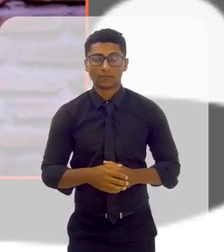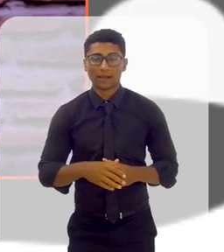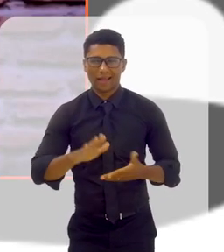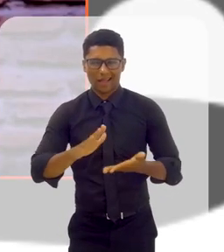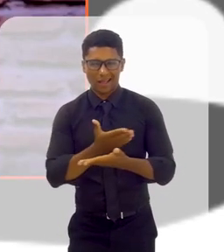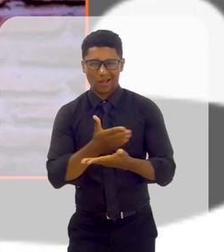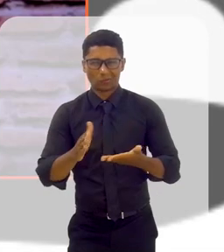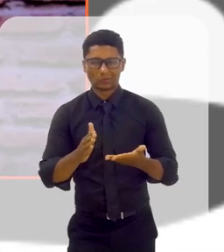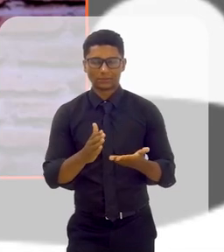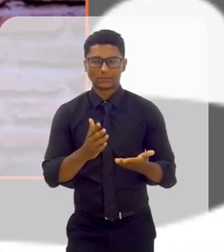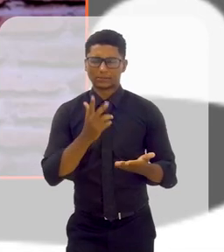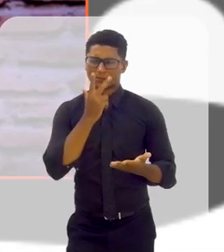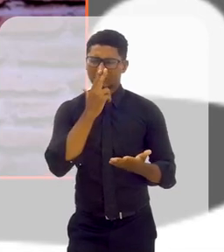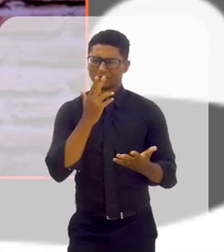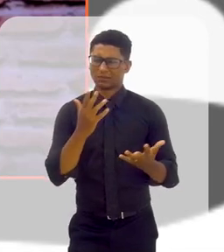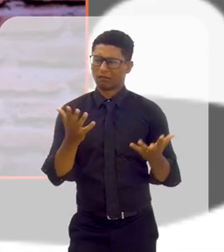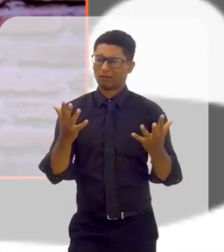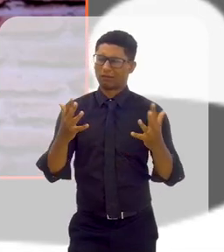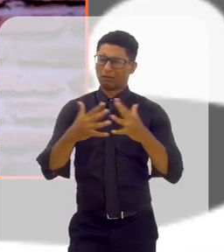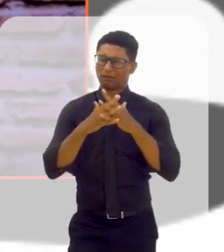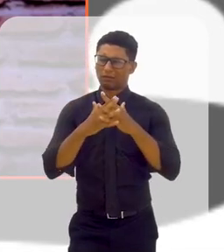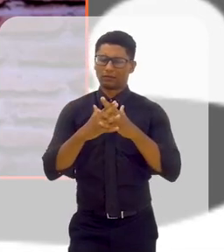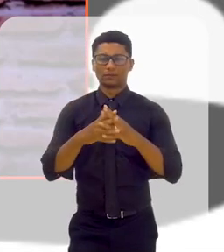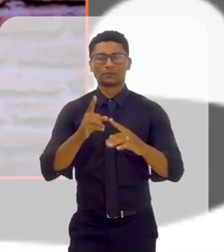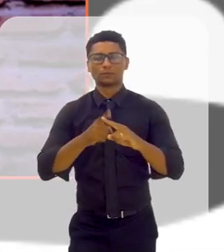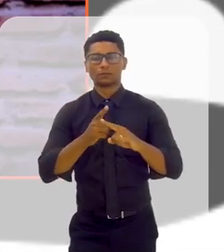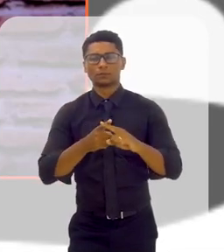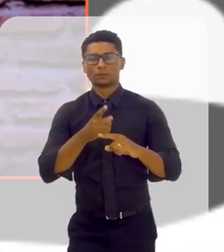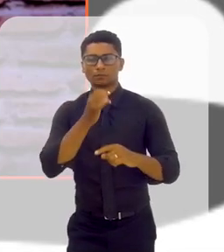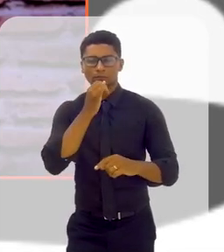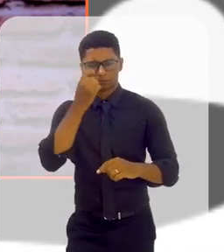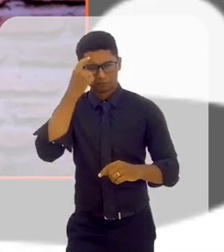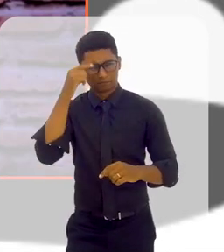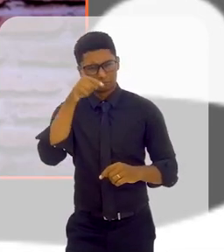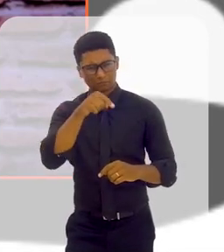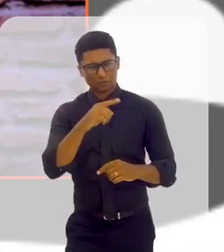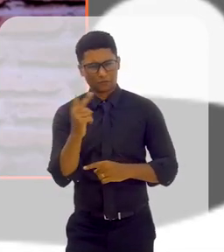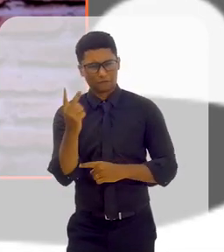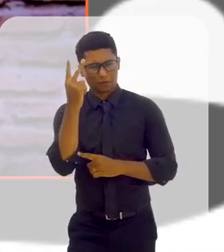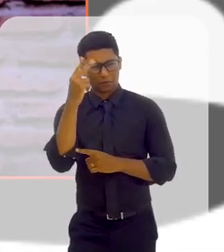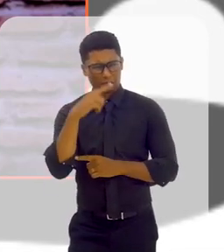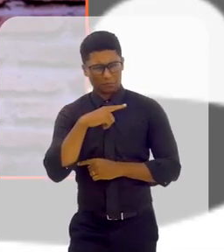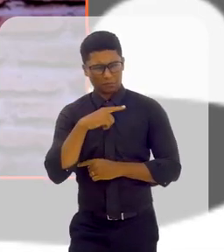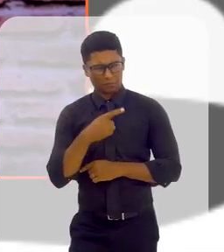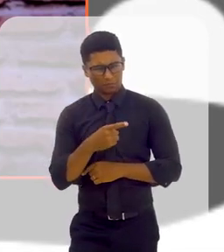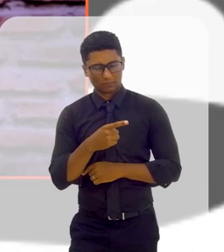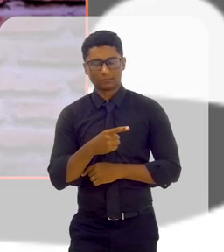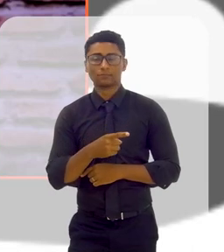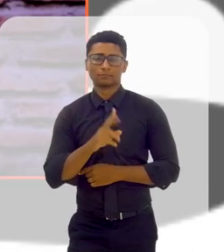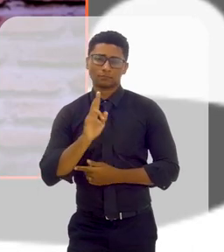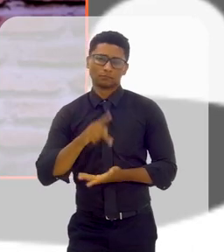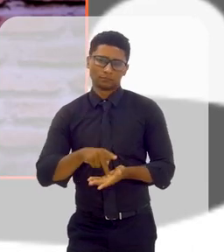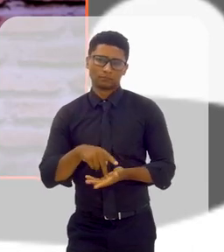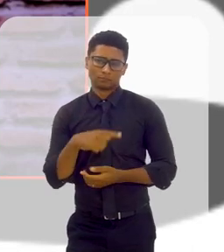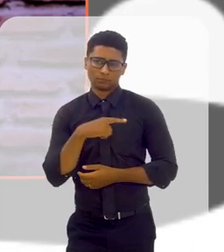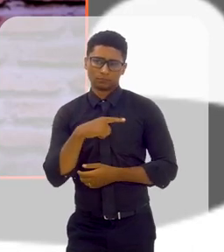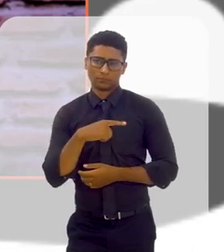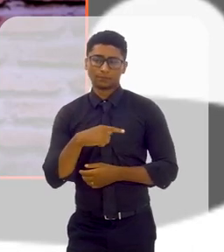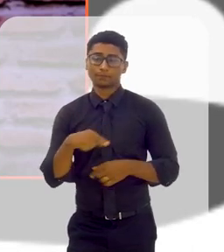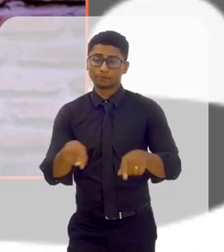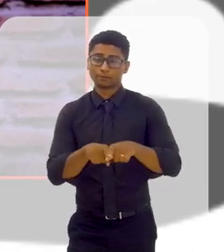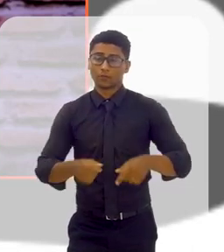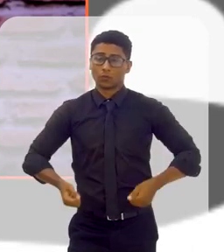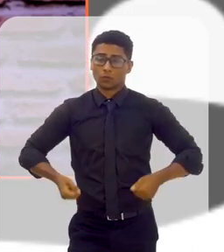um equilíbrio porque algumas pessoas entende que ali existe valor agregado e fato existe mas também